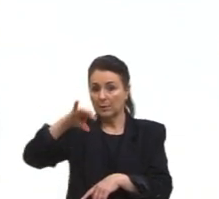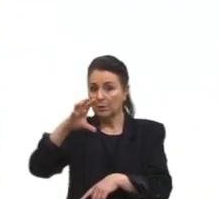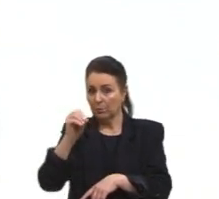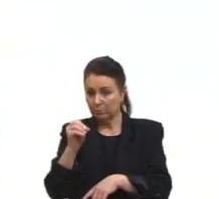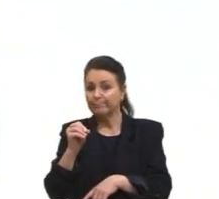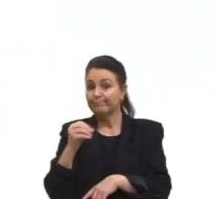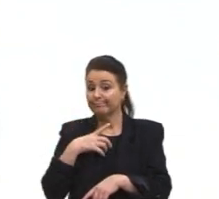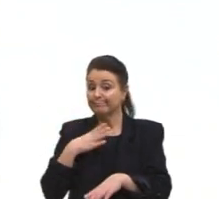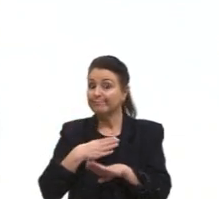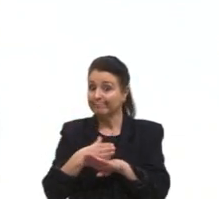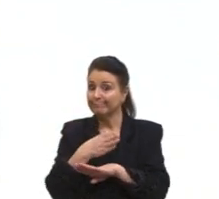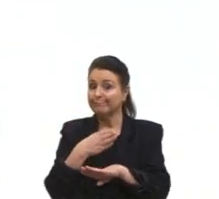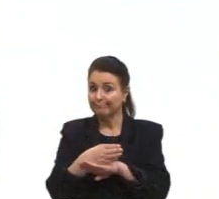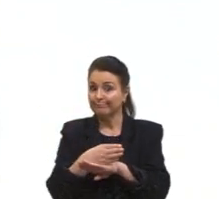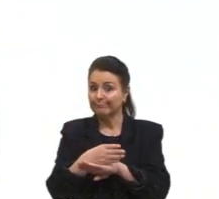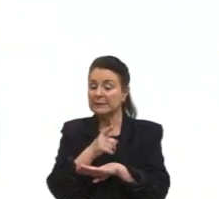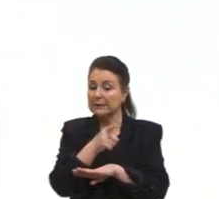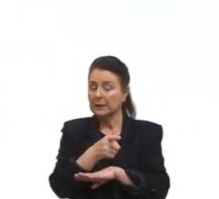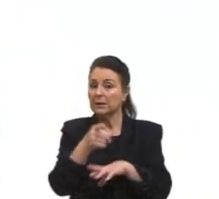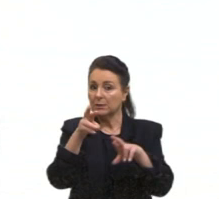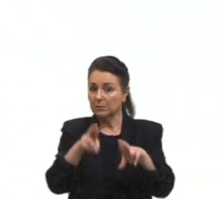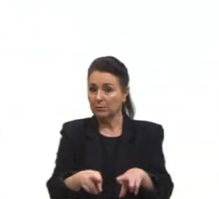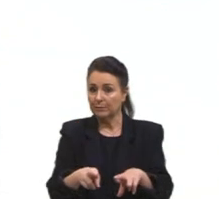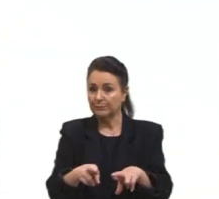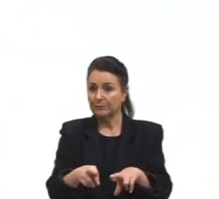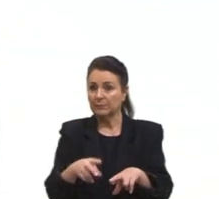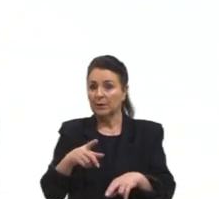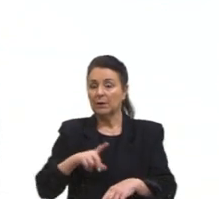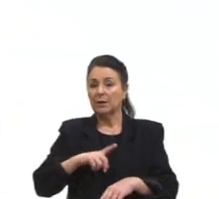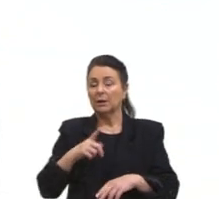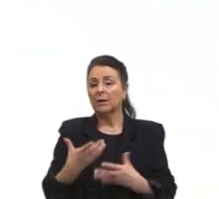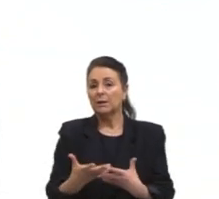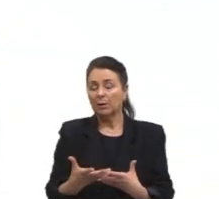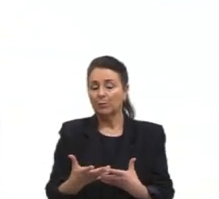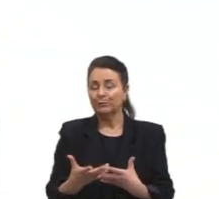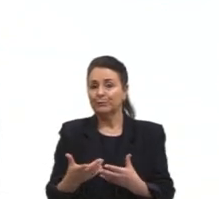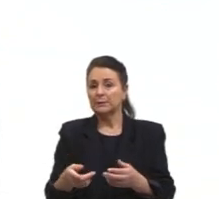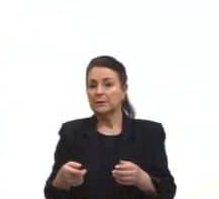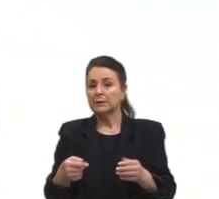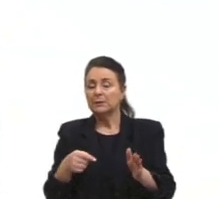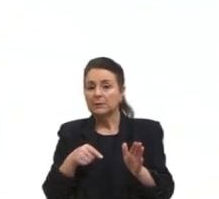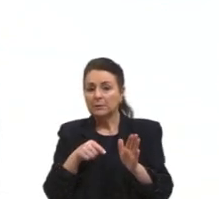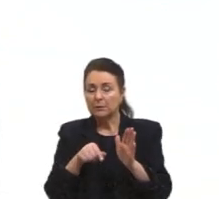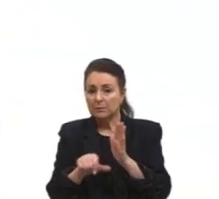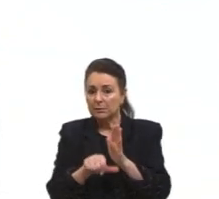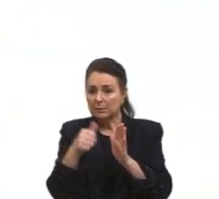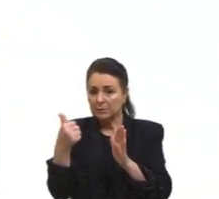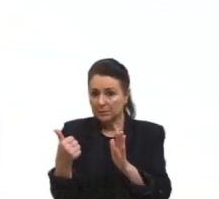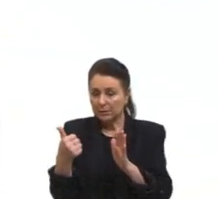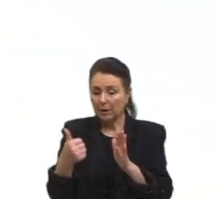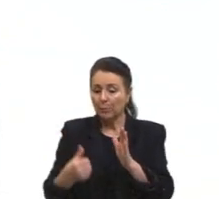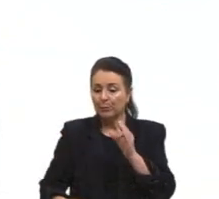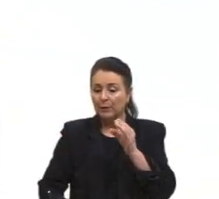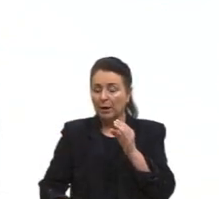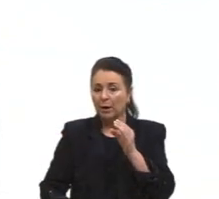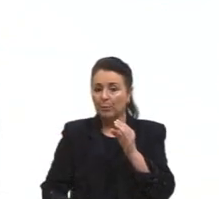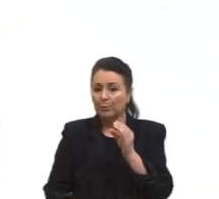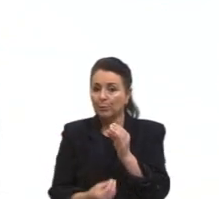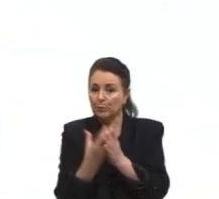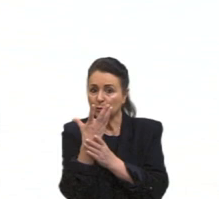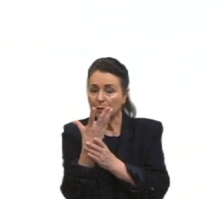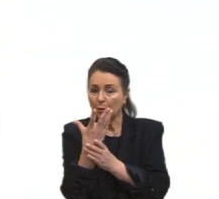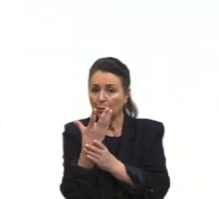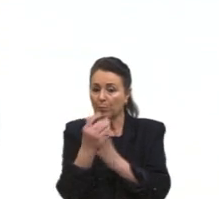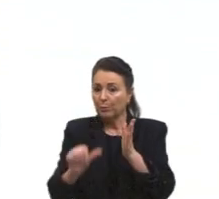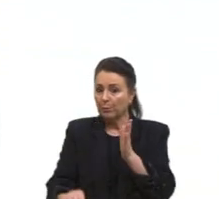aí tá primário né dentro dessa questão aí da produção primária a gente destaca a pecuária